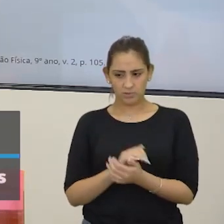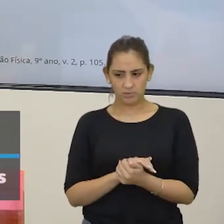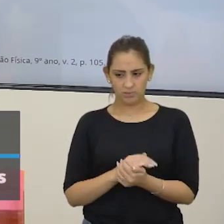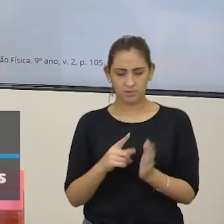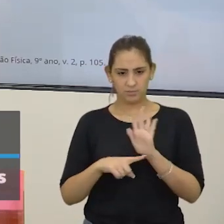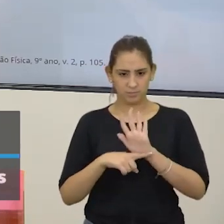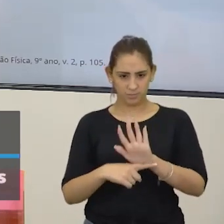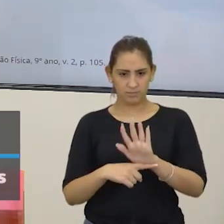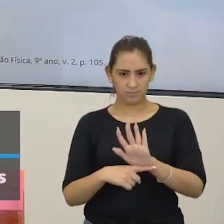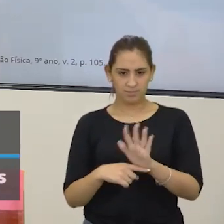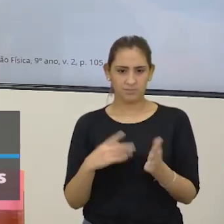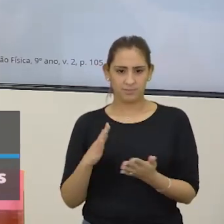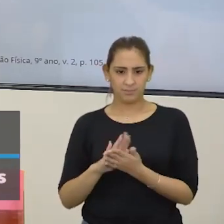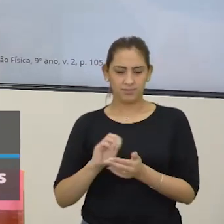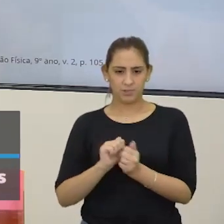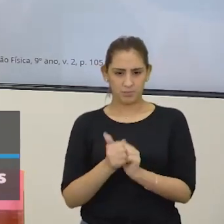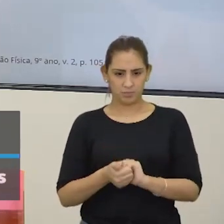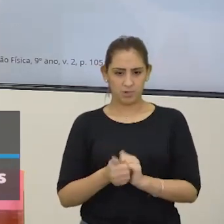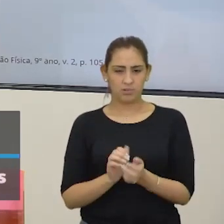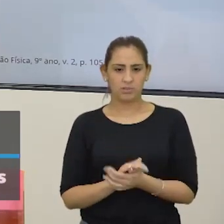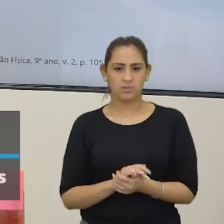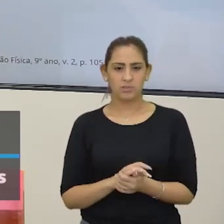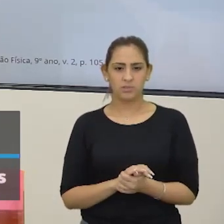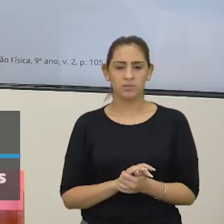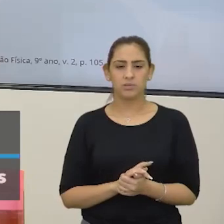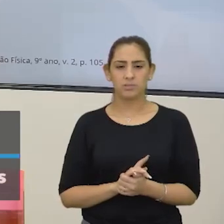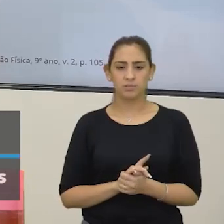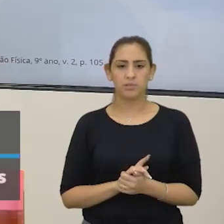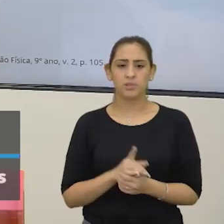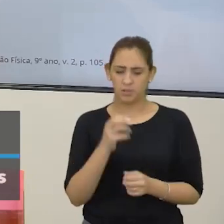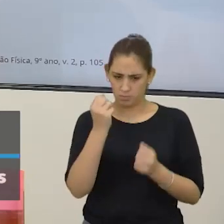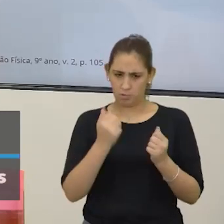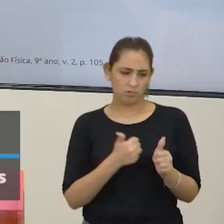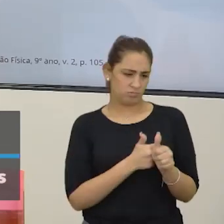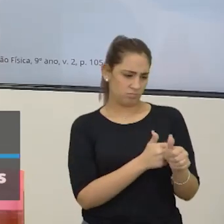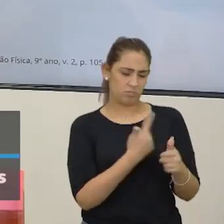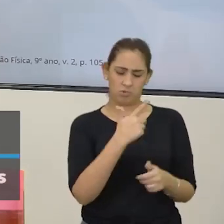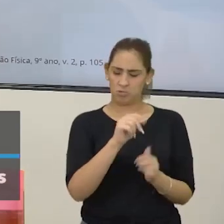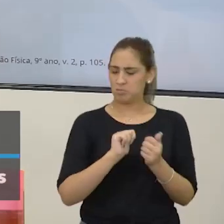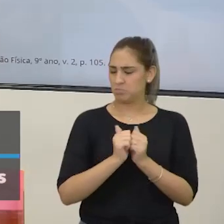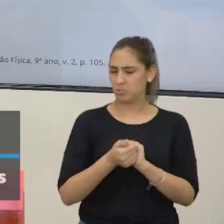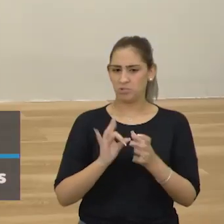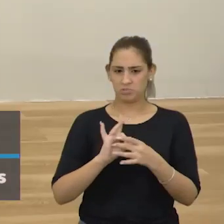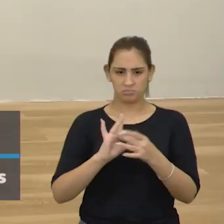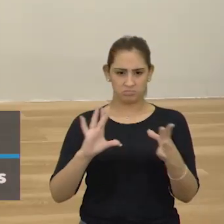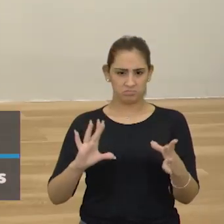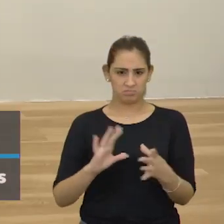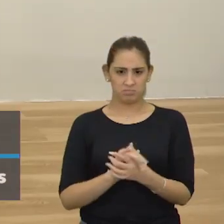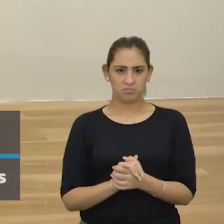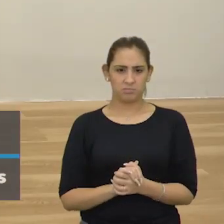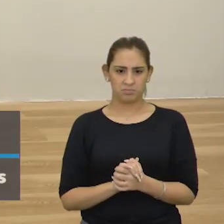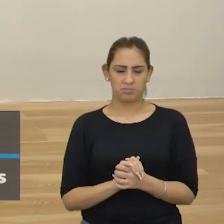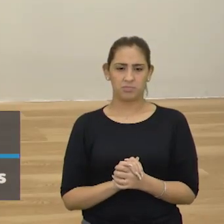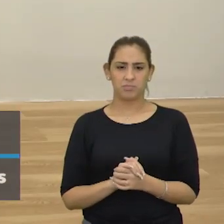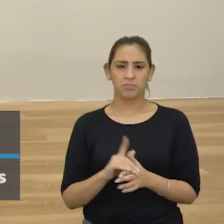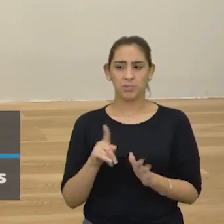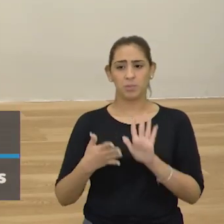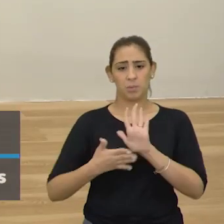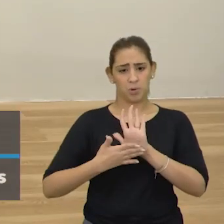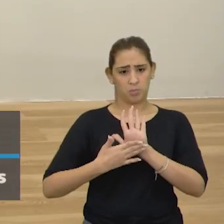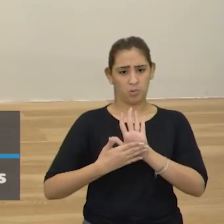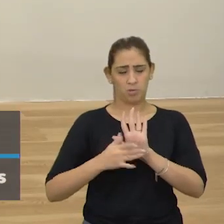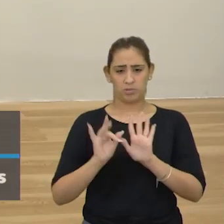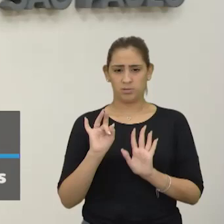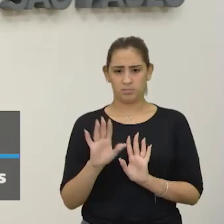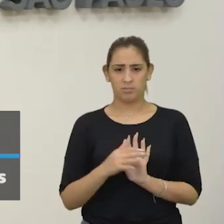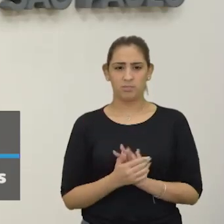prática, mas isso não impede que vocês vão atrás de outros, tá bom? O que o material nosso traz é uma proposta, certo? São